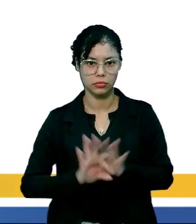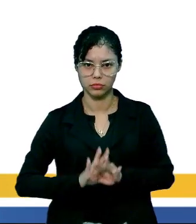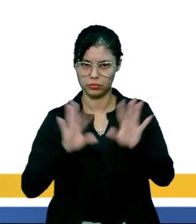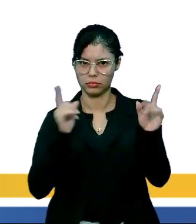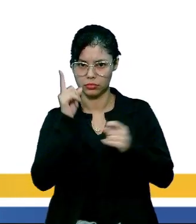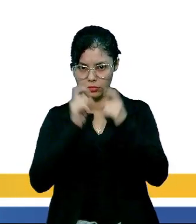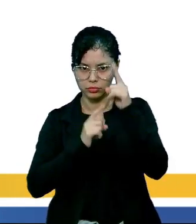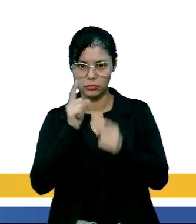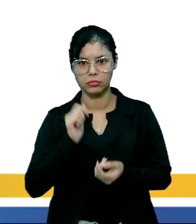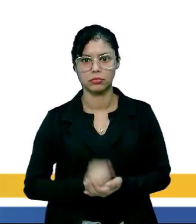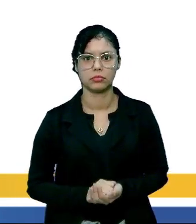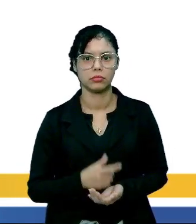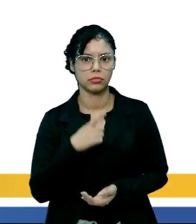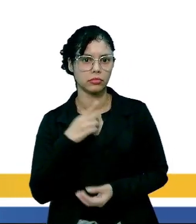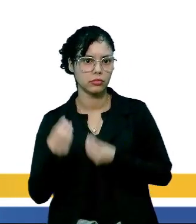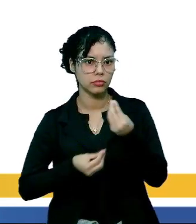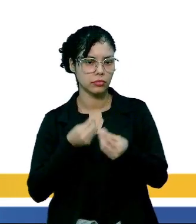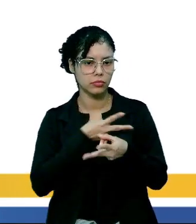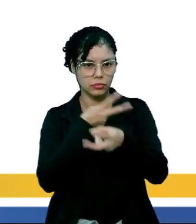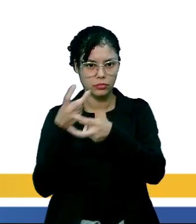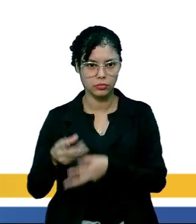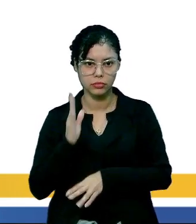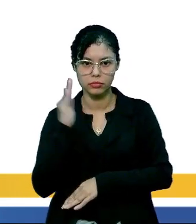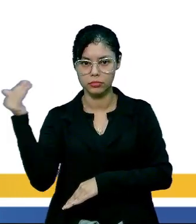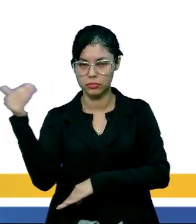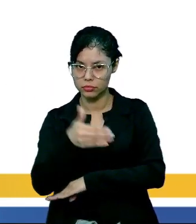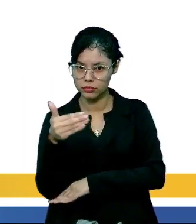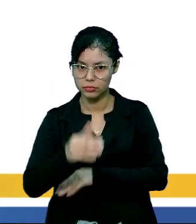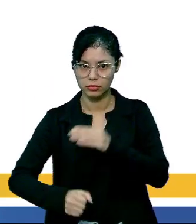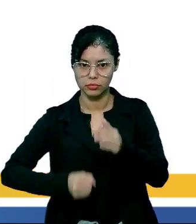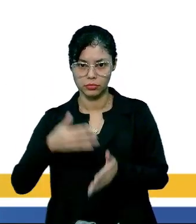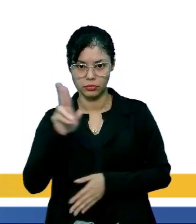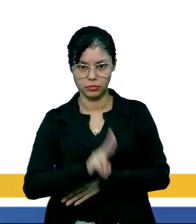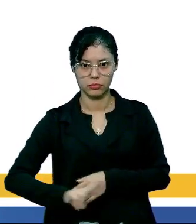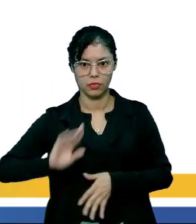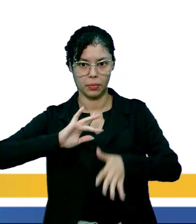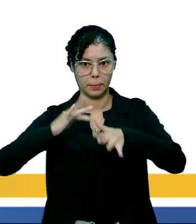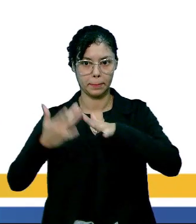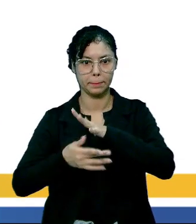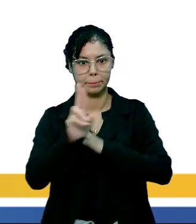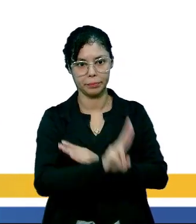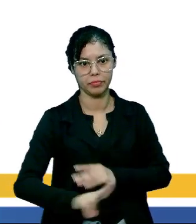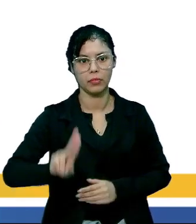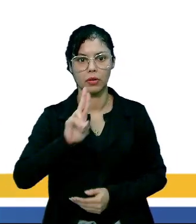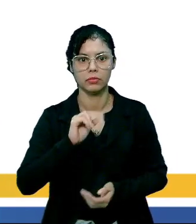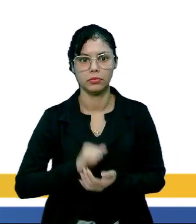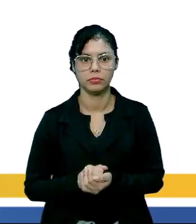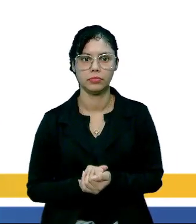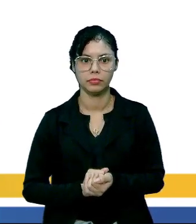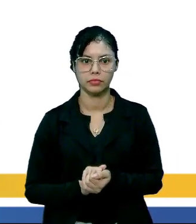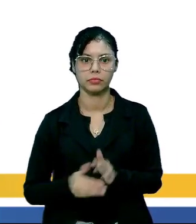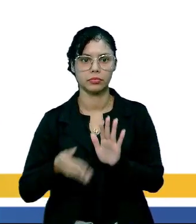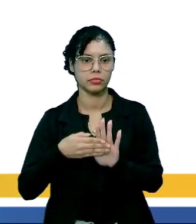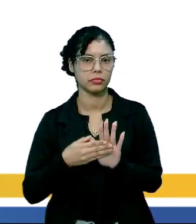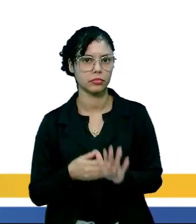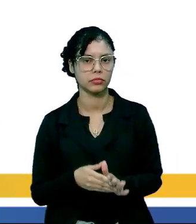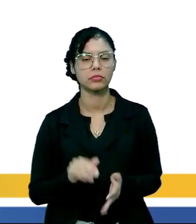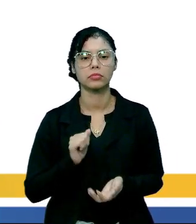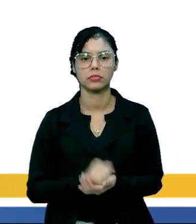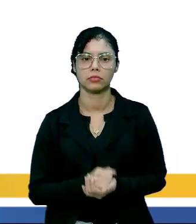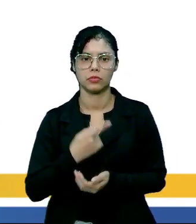de expressão? Tem-se observado com frequência que muitos usuários das redes sociais a utilizam para